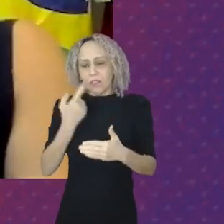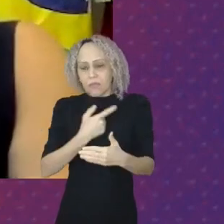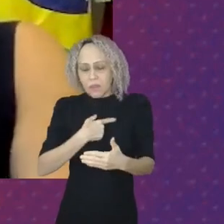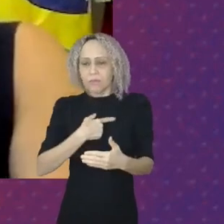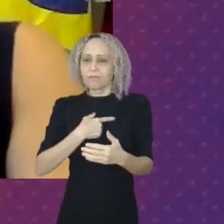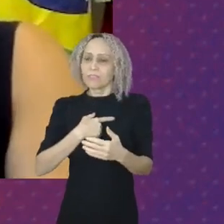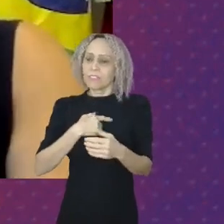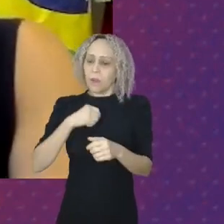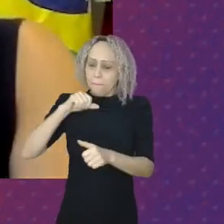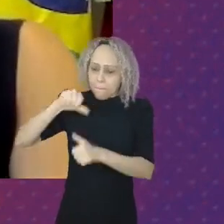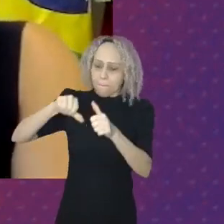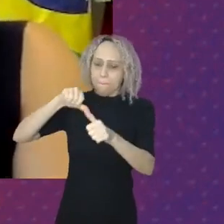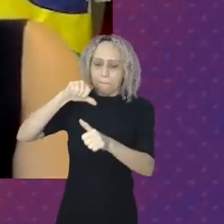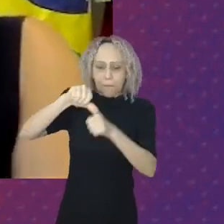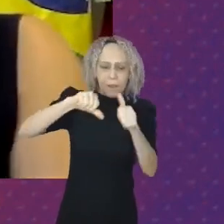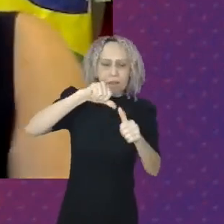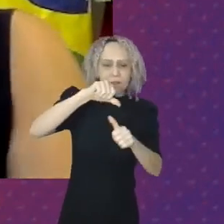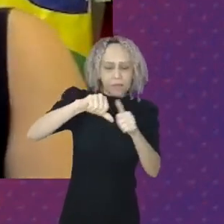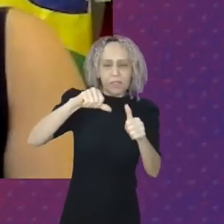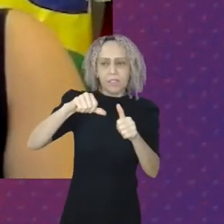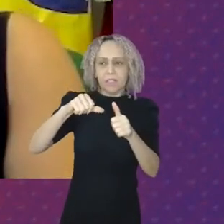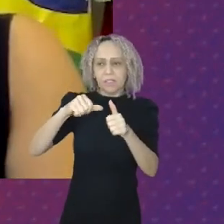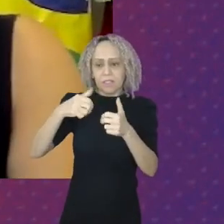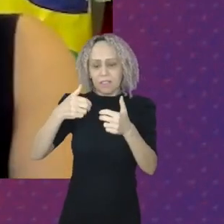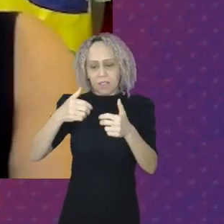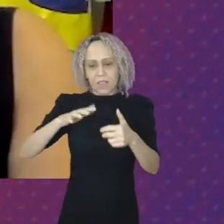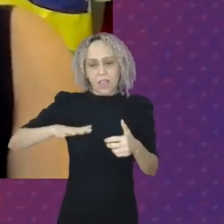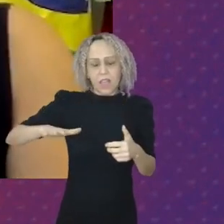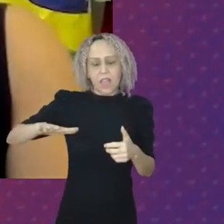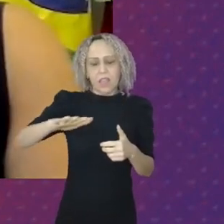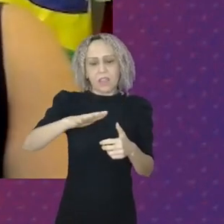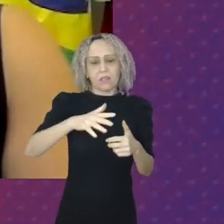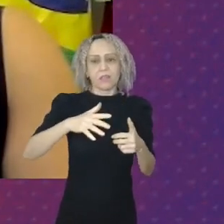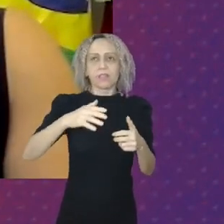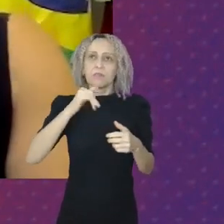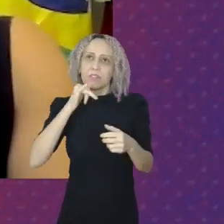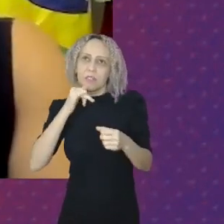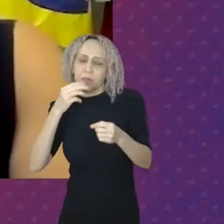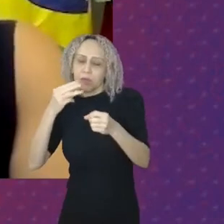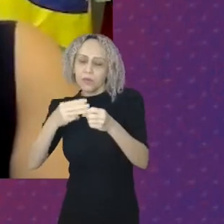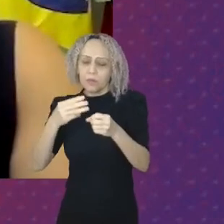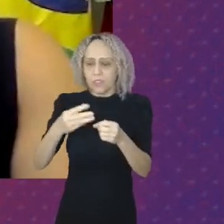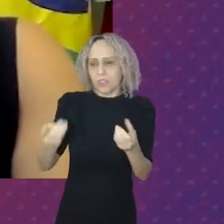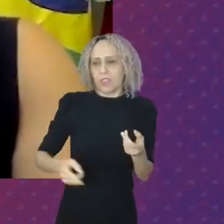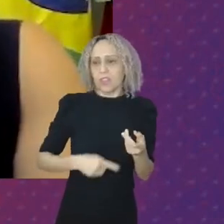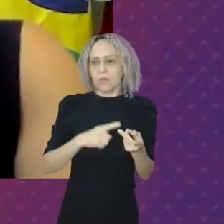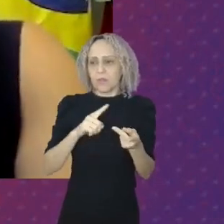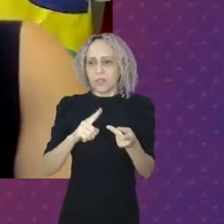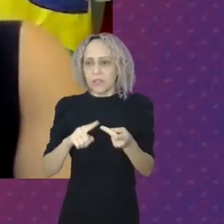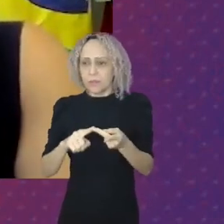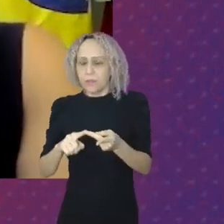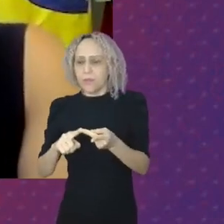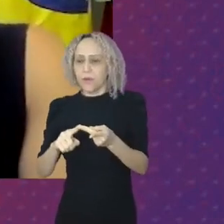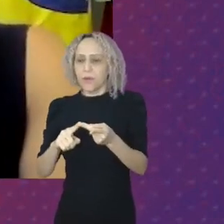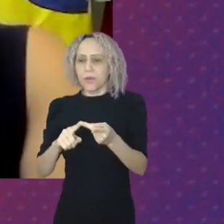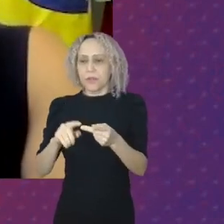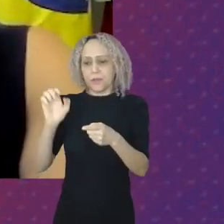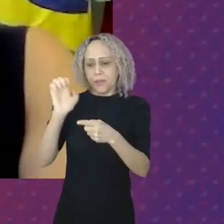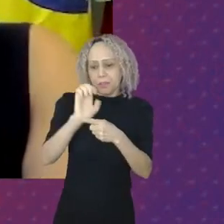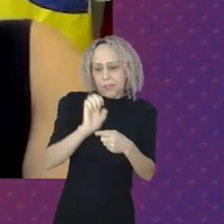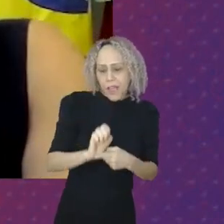a partir dos municípios e depois nas assembleias e depois no Congresso Federal, inclusive